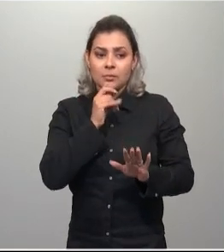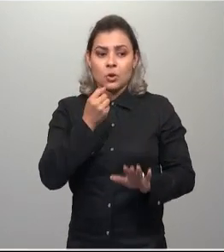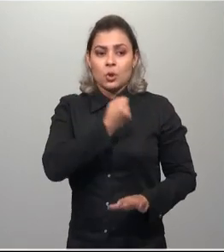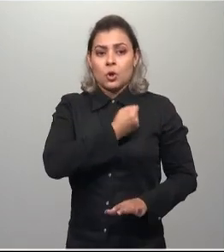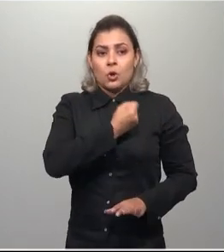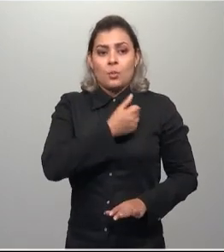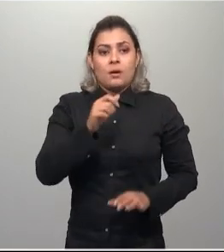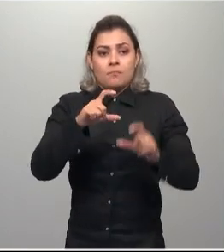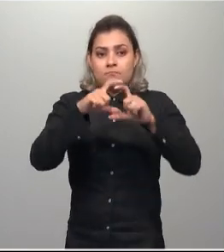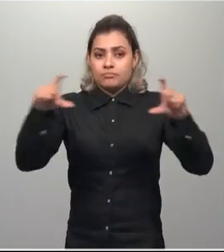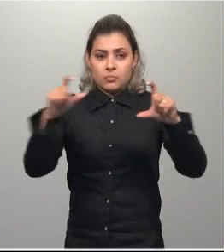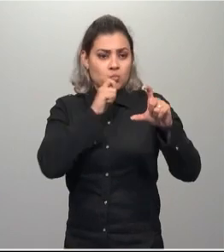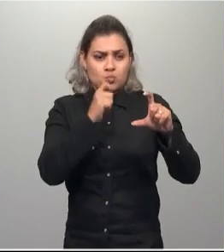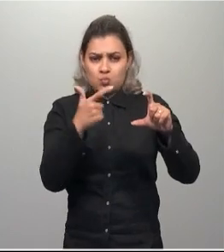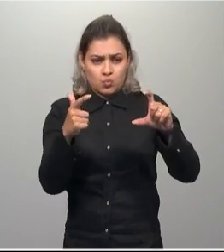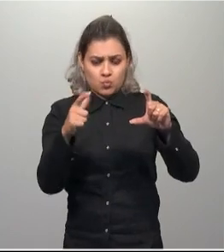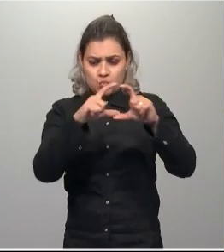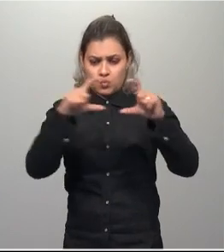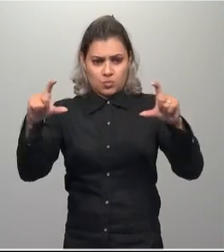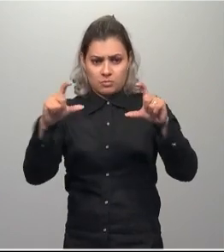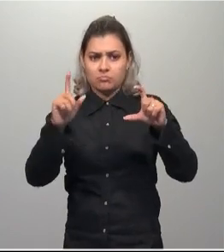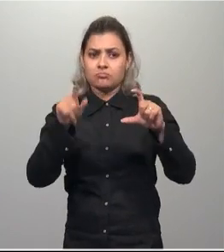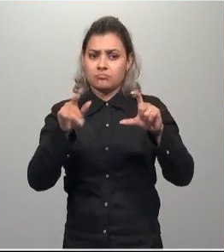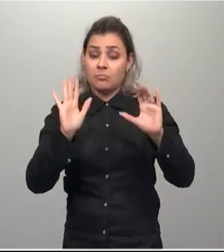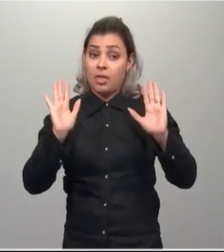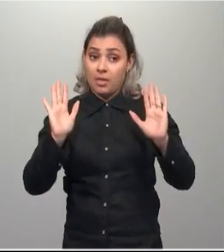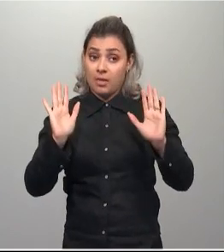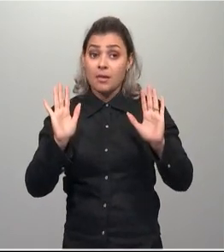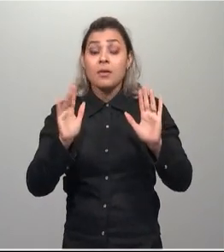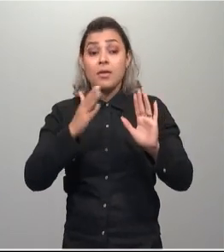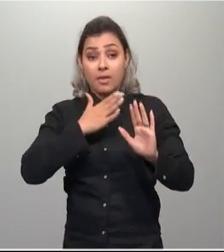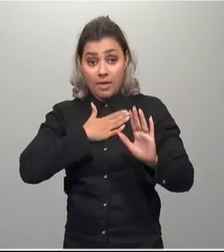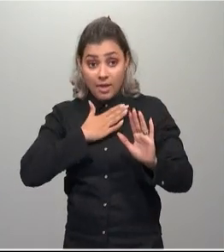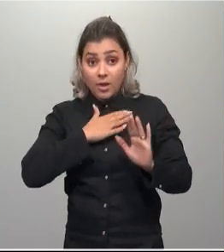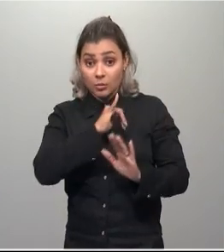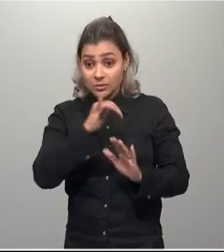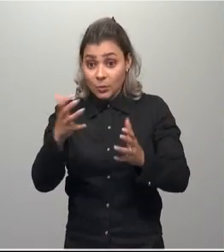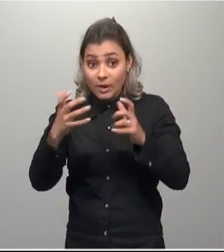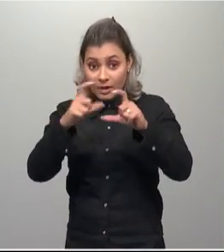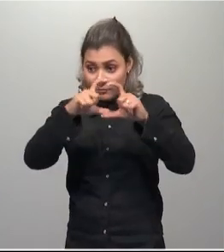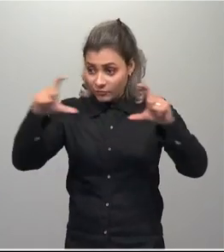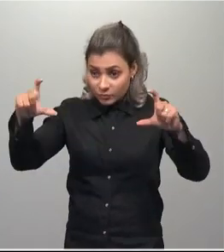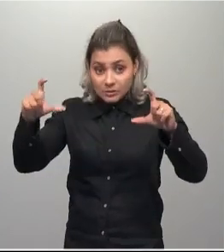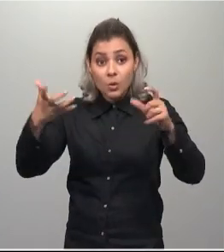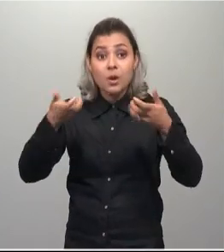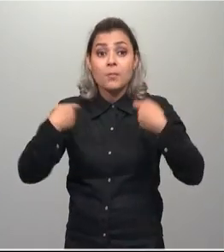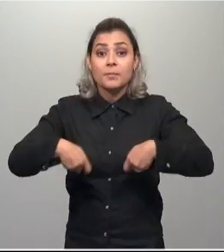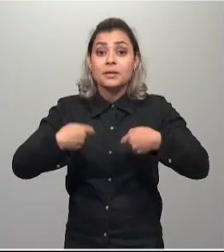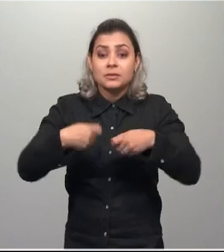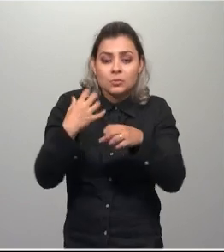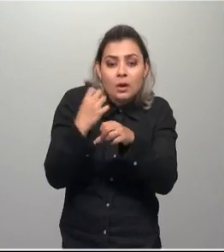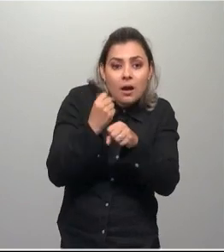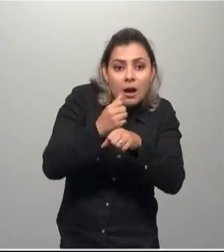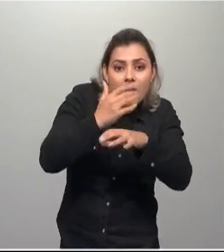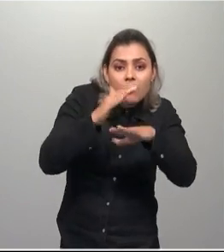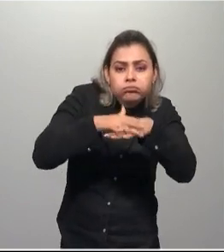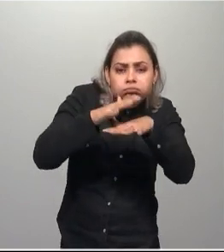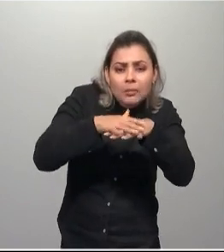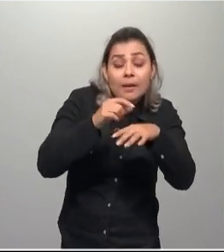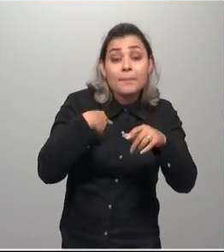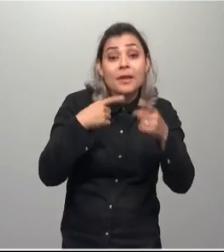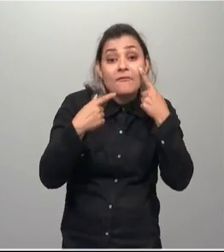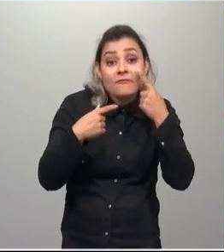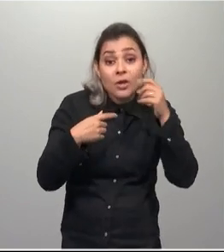função e traz a tabela verdade dessa função tá eu tiver essa função eu vou calcular os valores de x pra